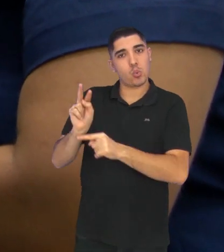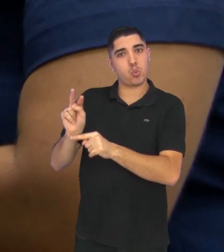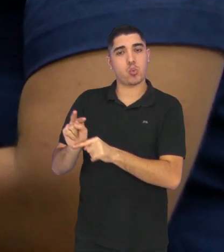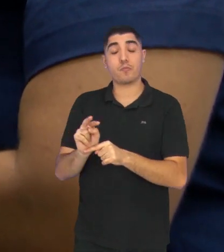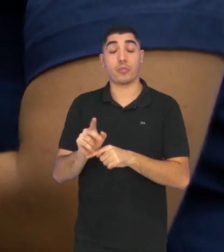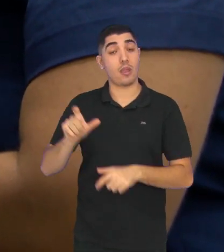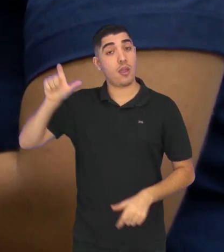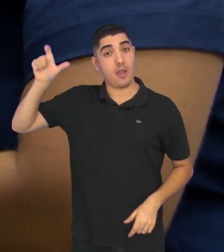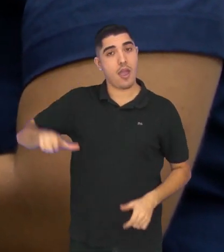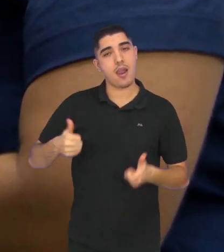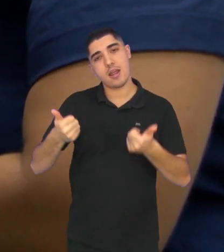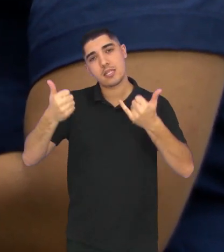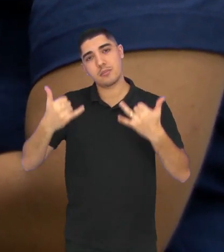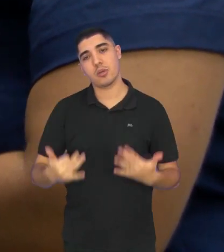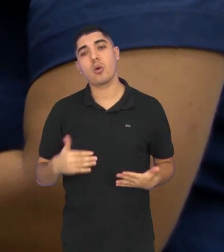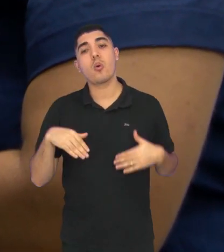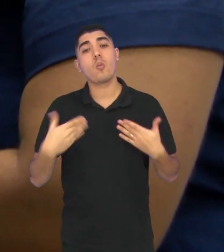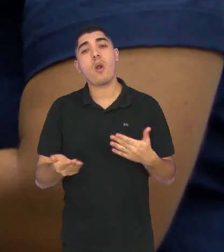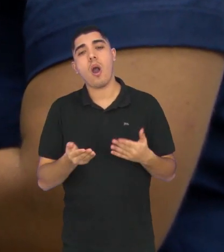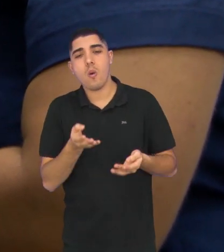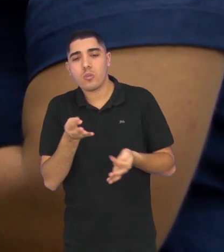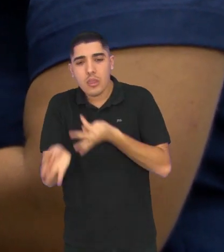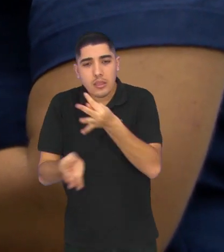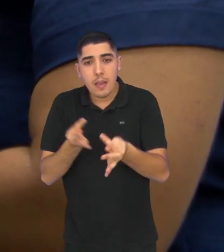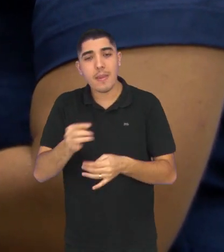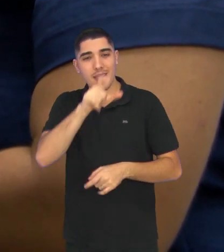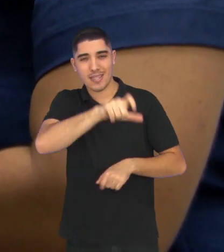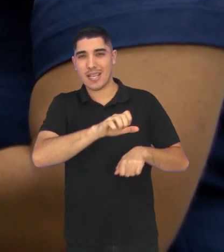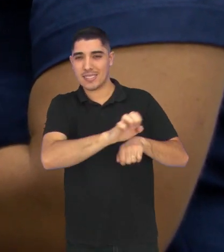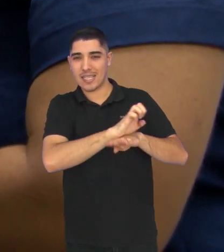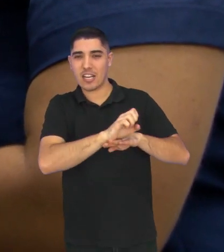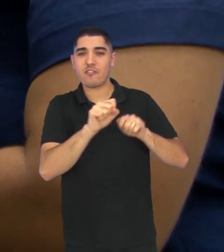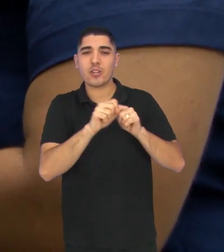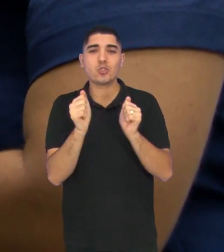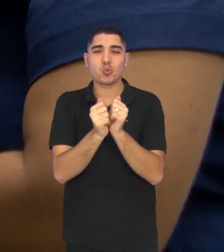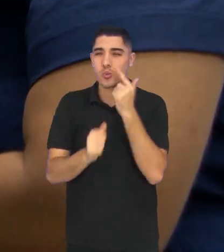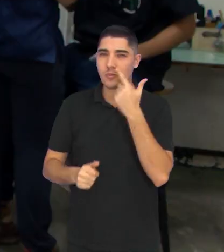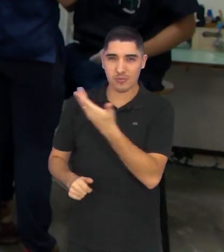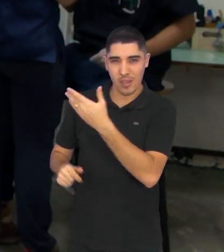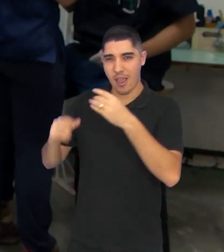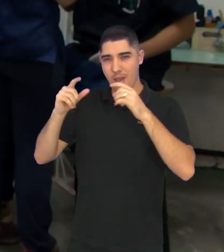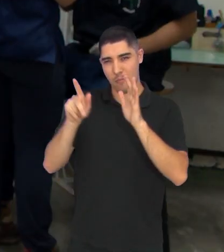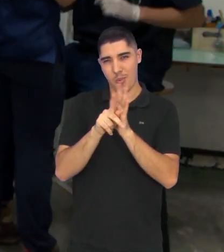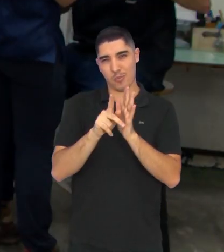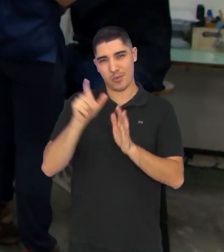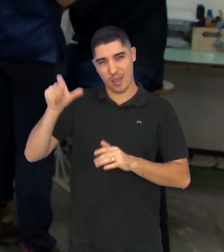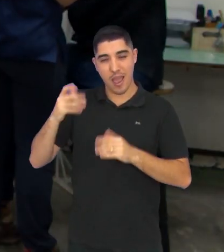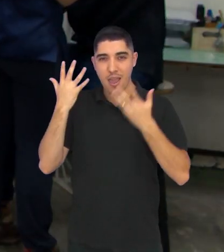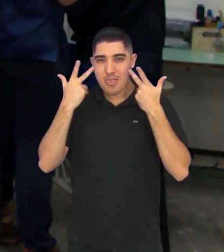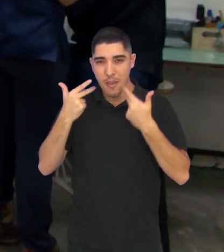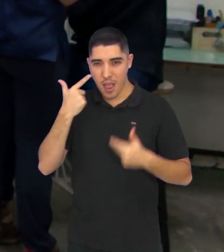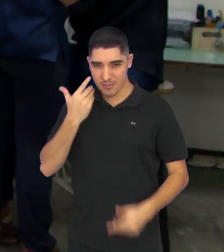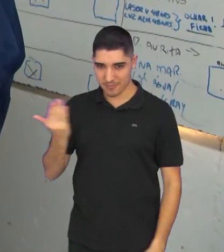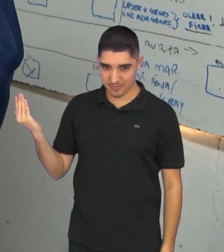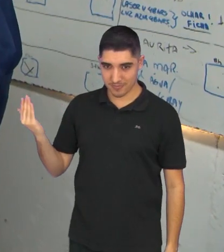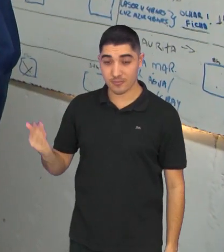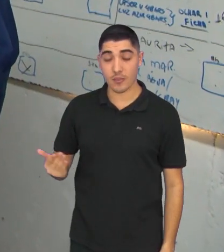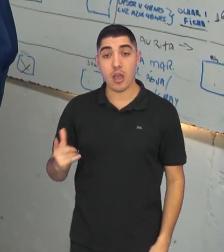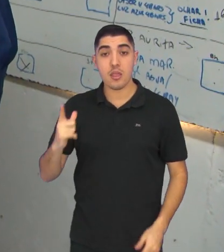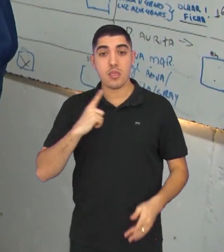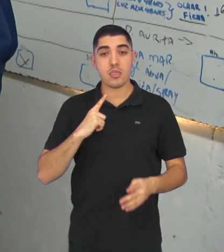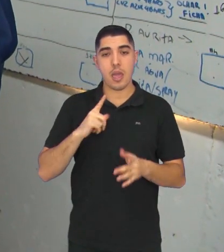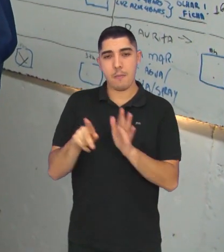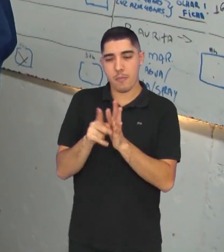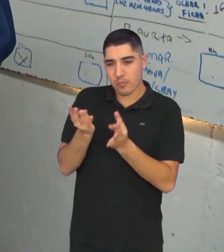explicou ainda o tipo de tratamento que os estagiários realizam com essa coruja. Eles estão fazendo uma hidratação, né,